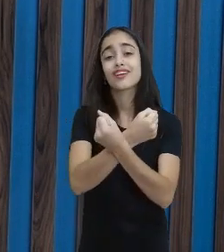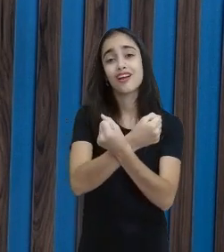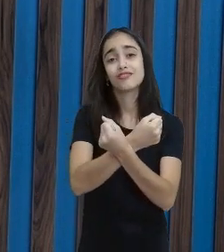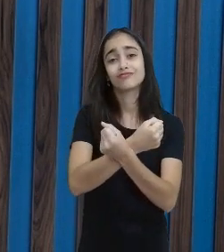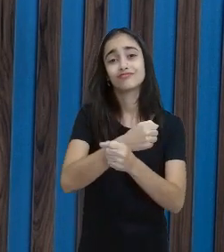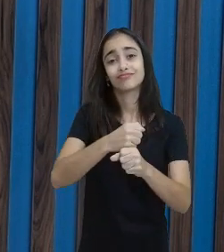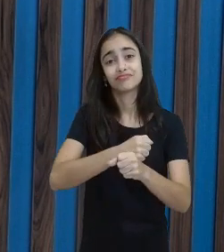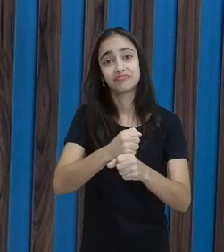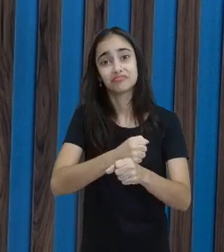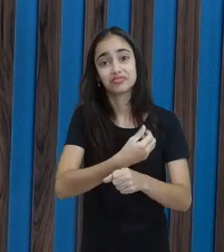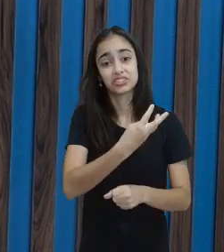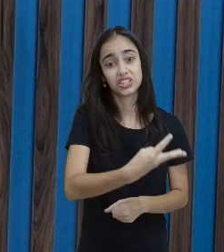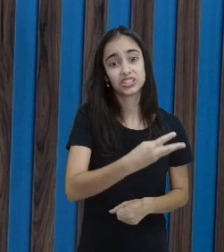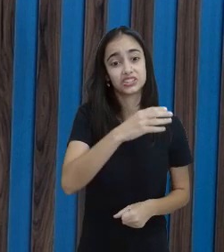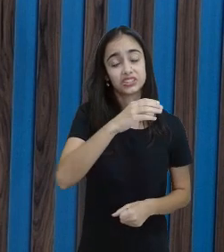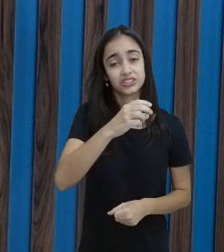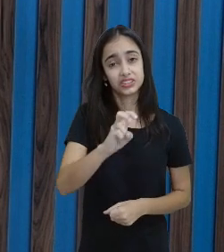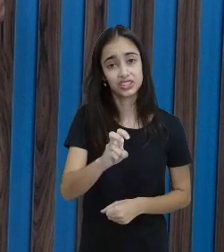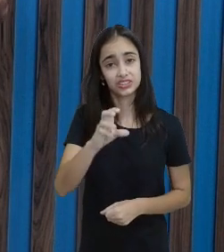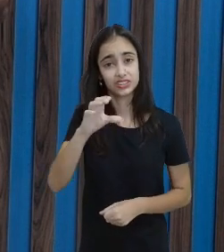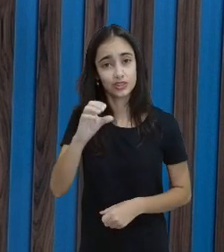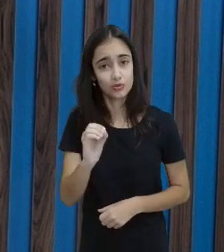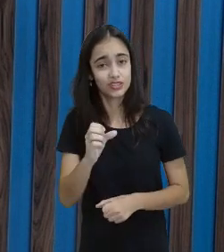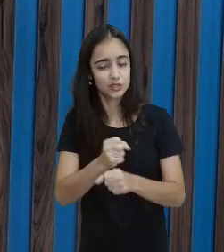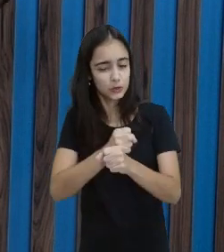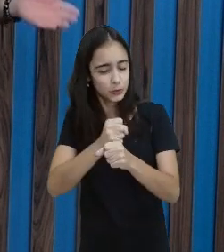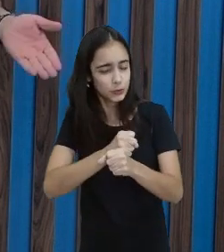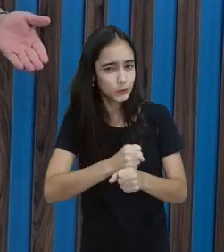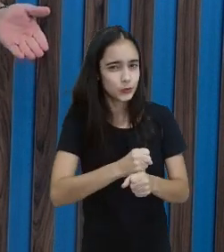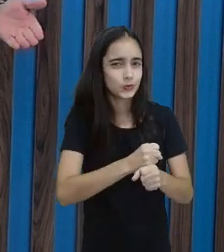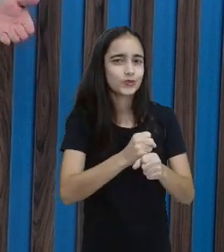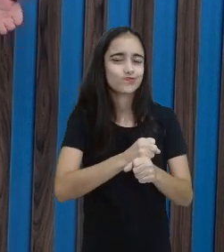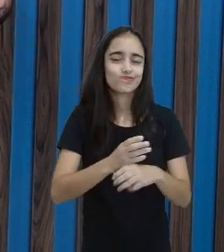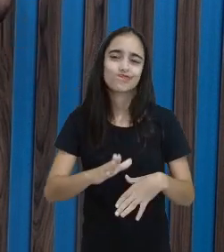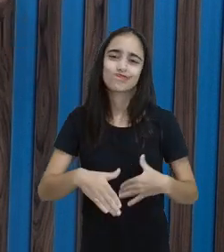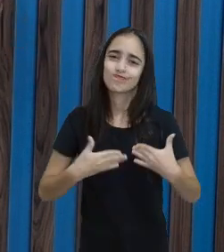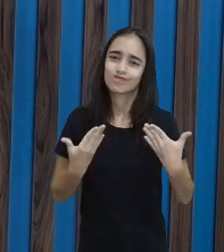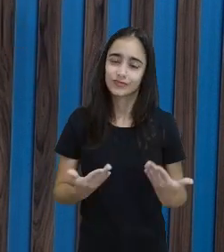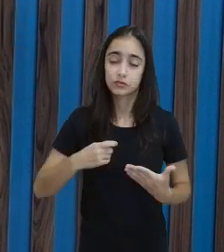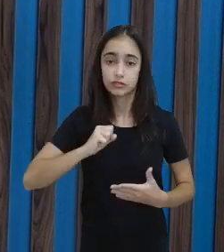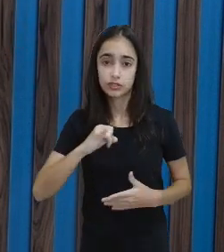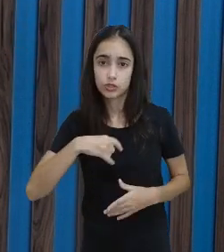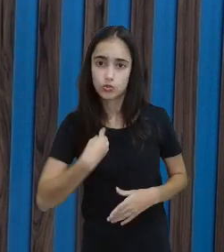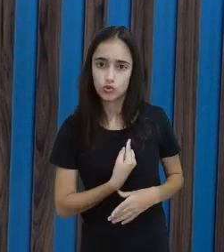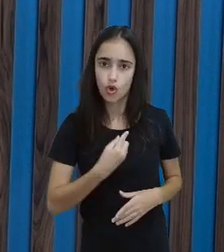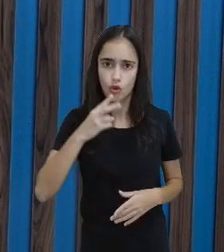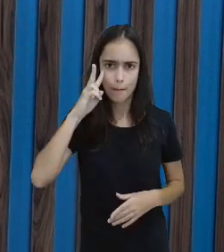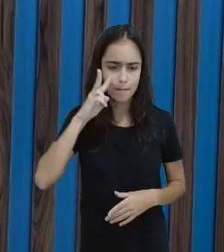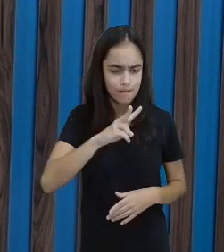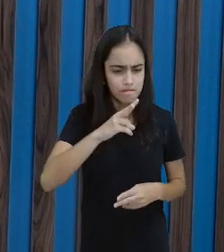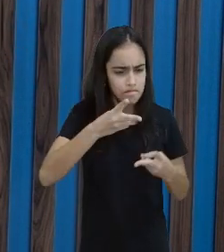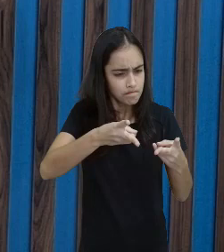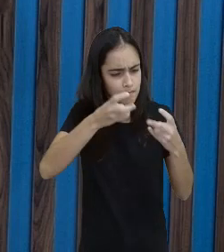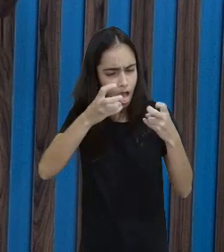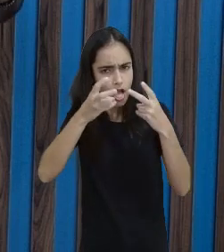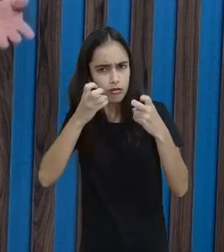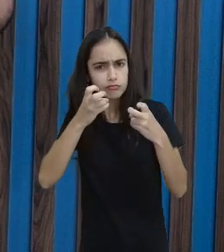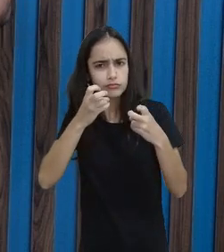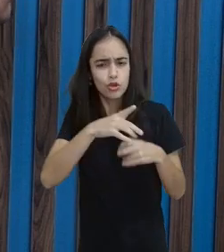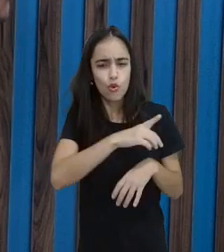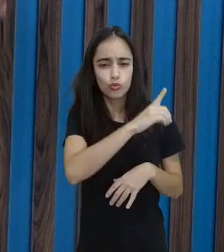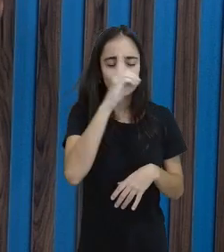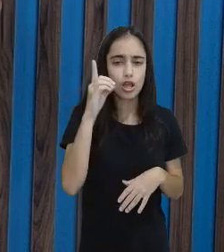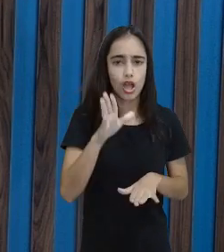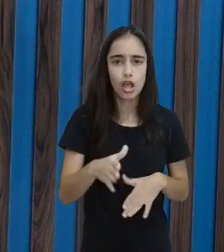de 350 anos. Então, se a gente leva em consideração a data, né, do 21